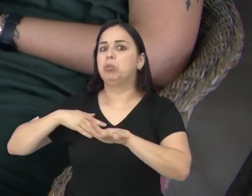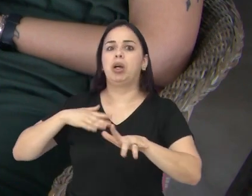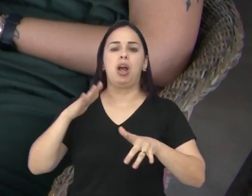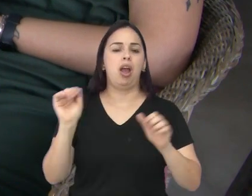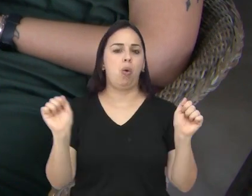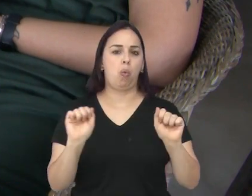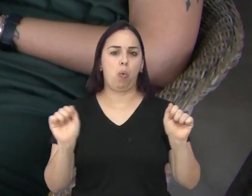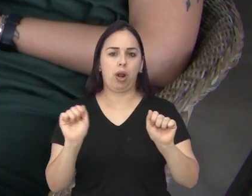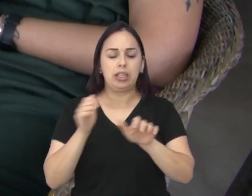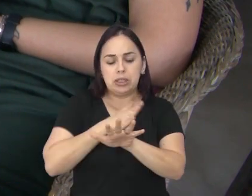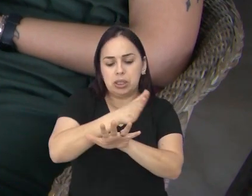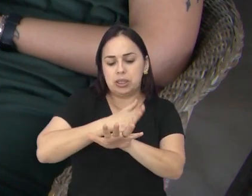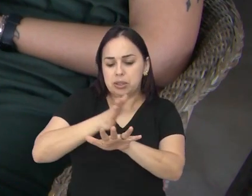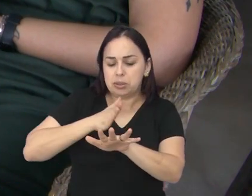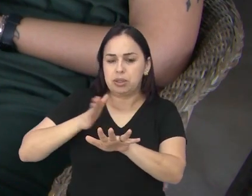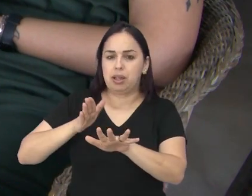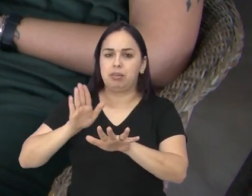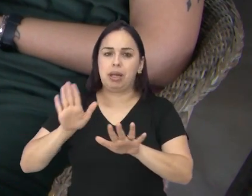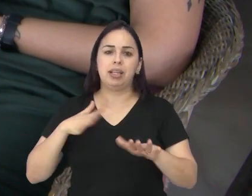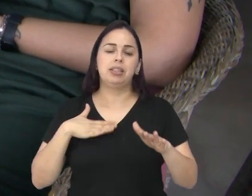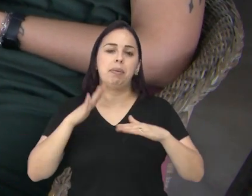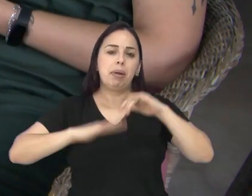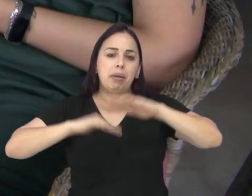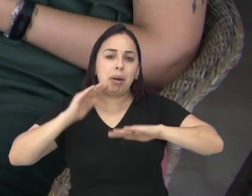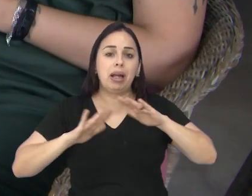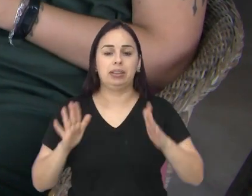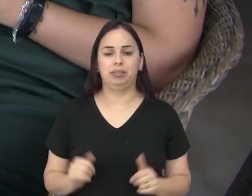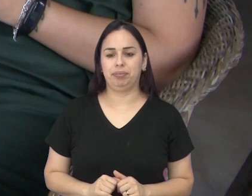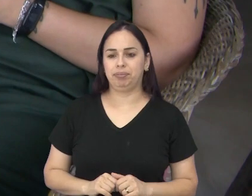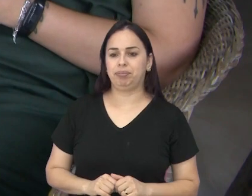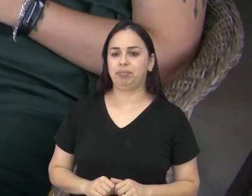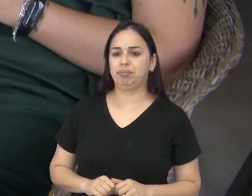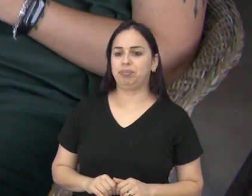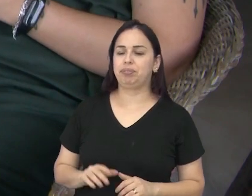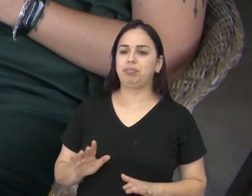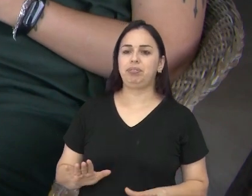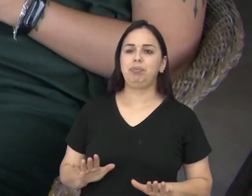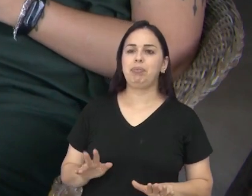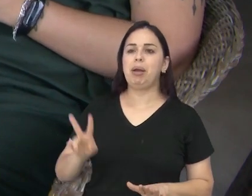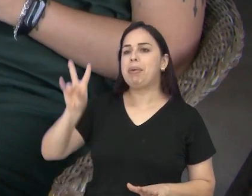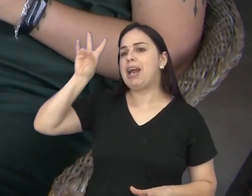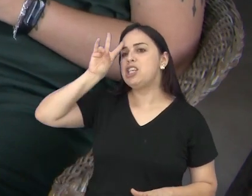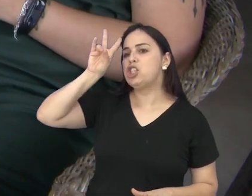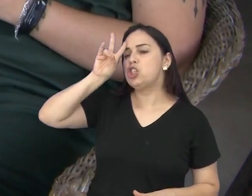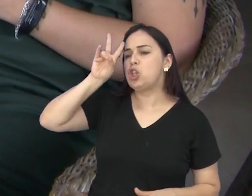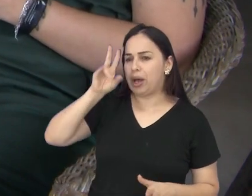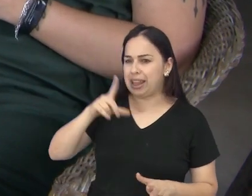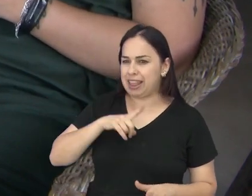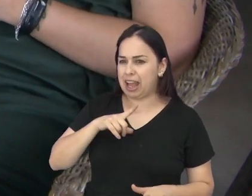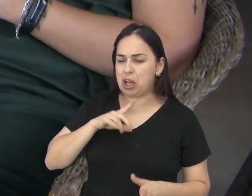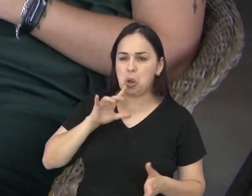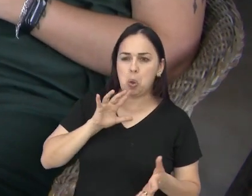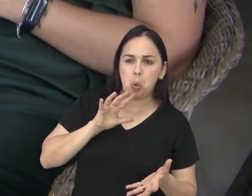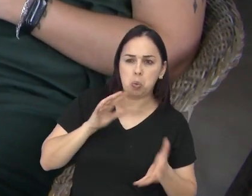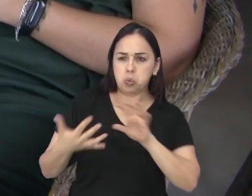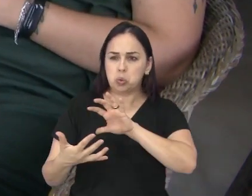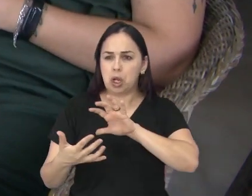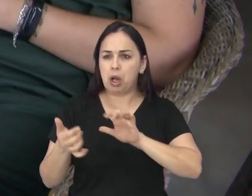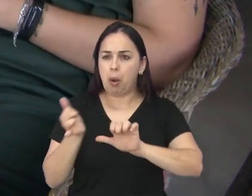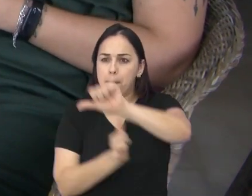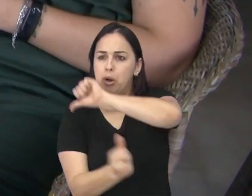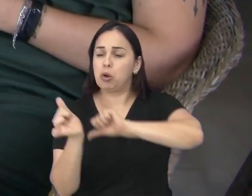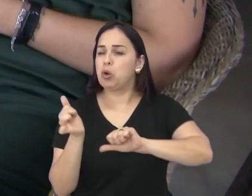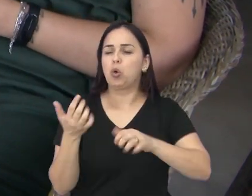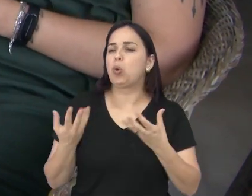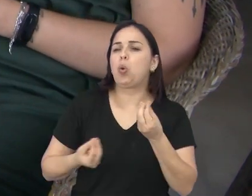assim, de acordo com a poética de cada trabalho. Você tem alguma história, assim, de como que foi essa virada? Como que você conheceu